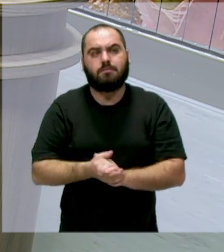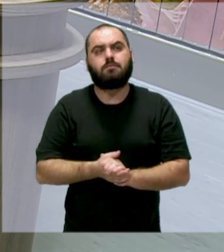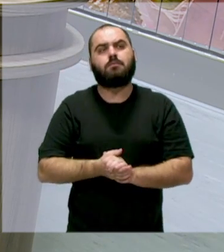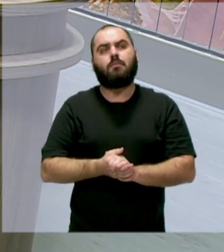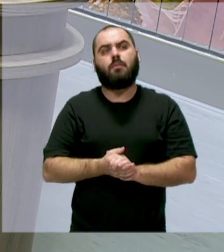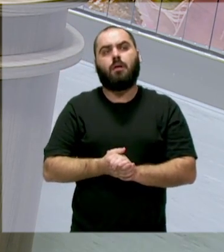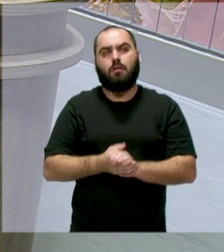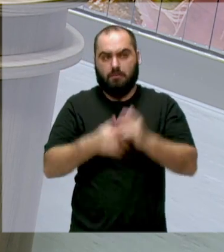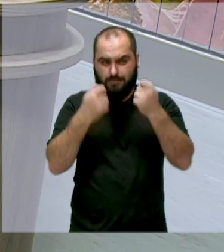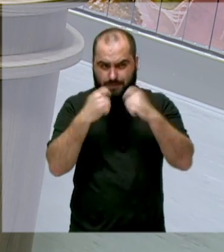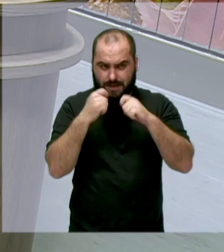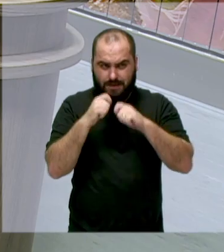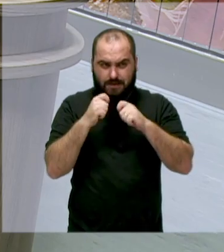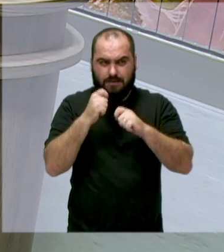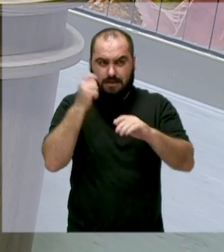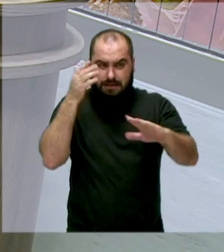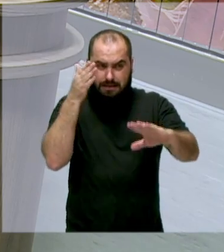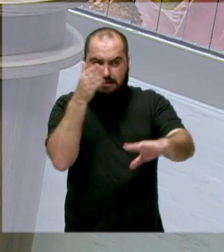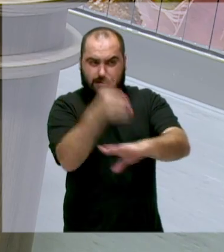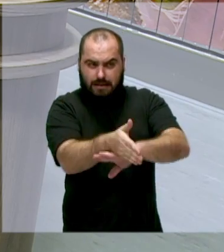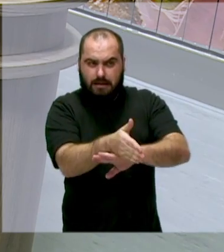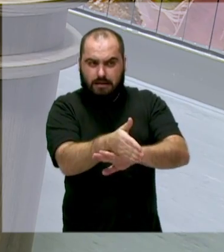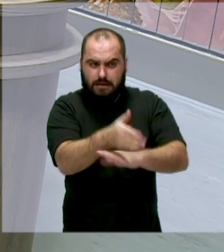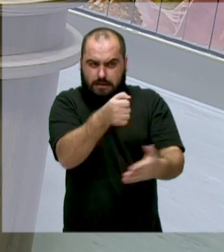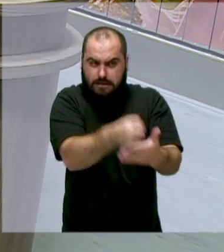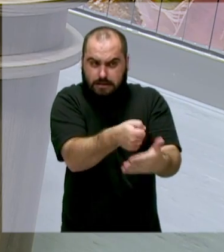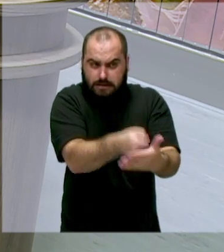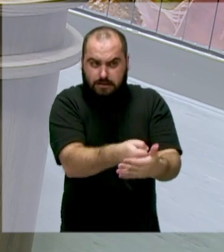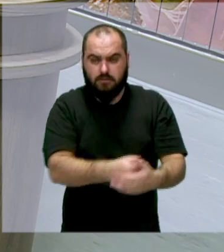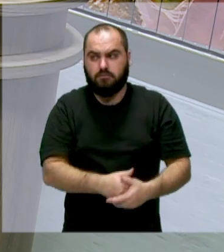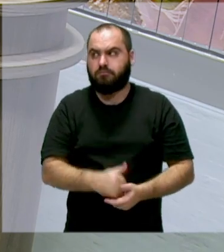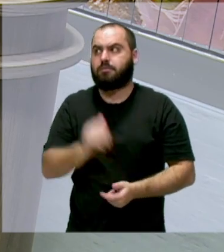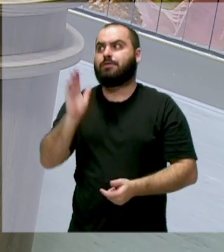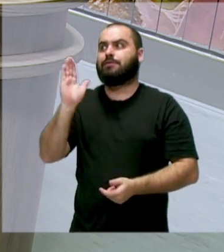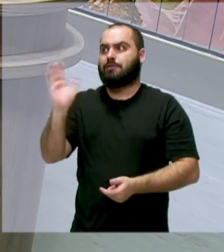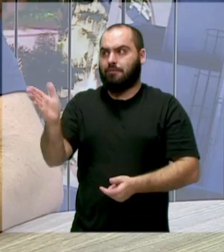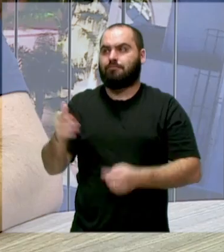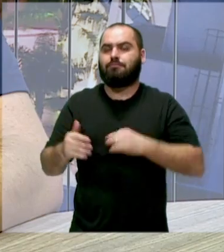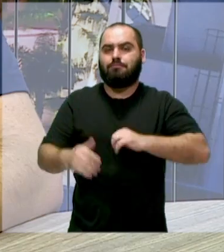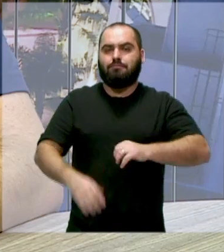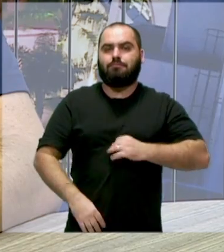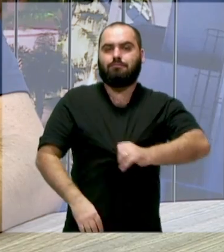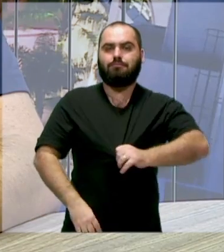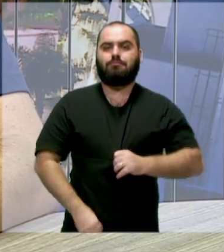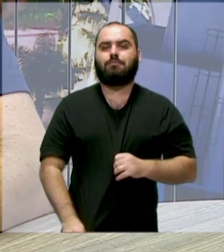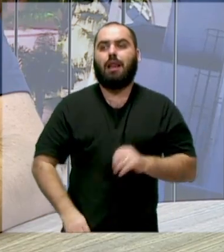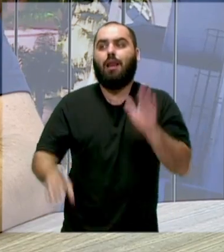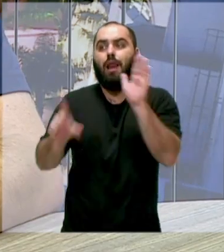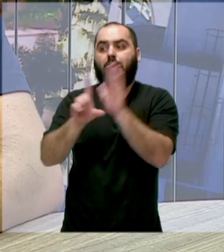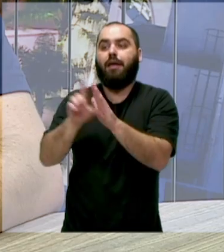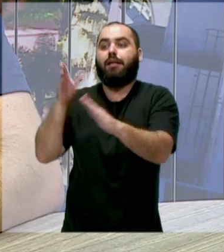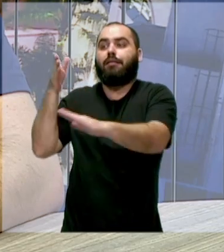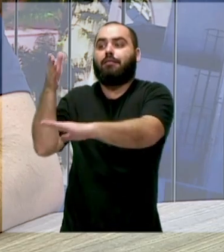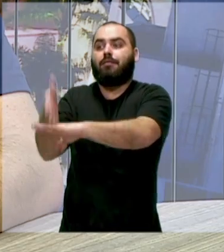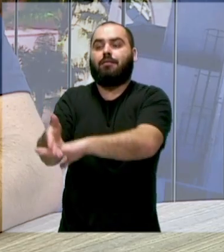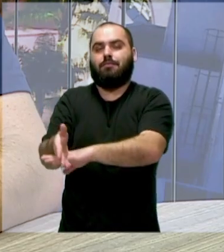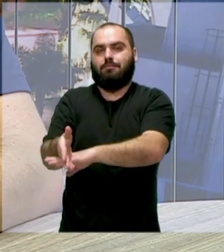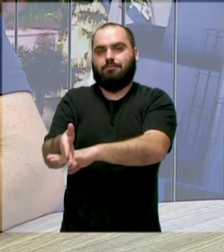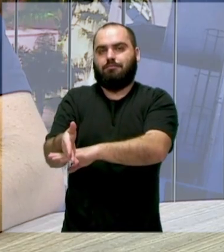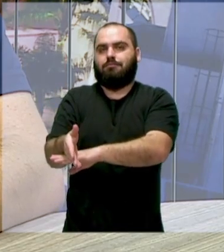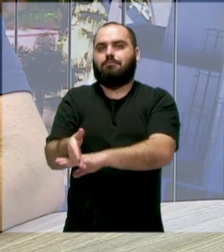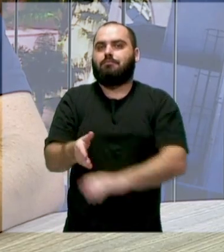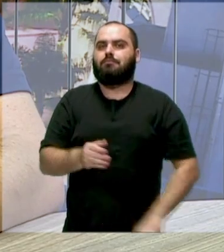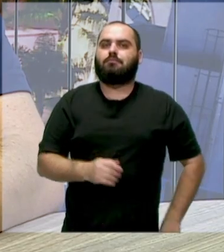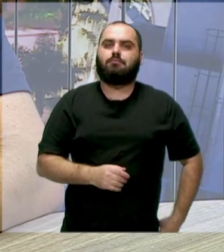Estão precisando usar a força? Nós já usamos muito a lei do ingresso forçado, como a gente chama, né?